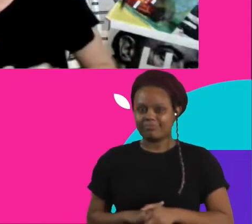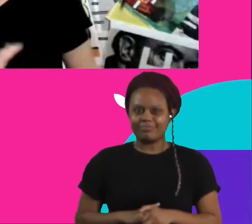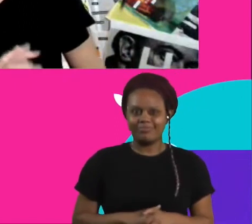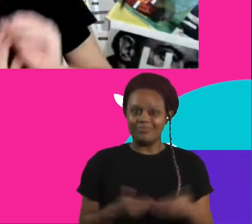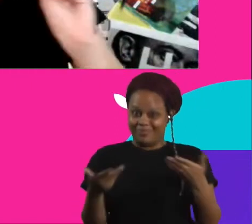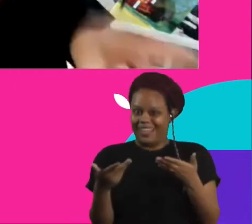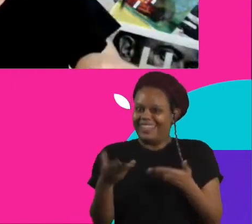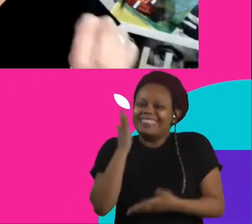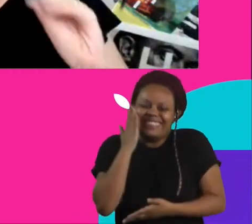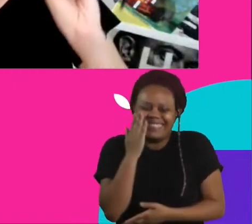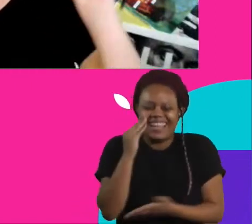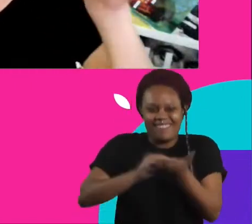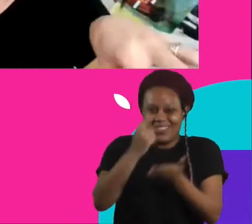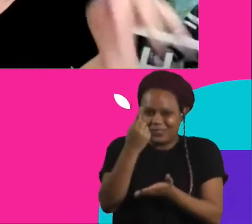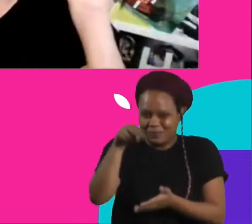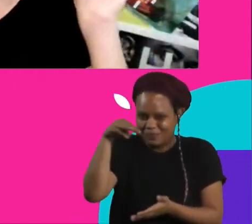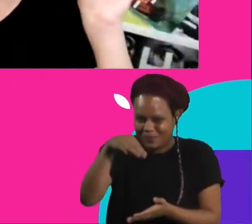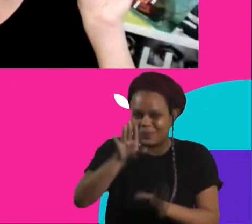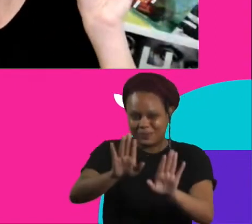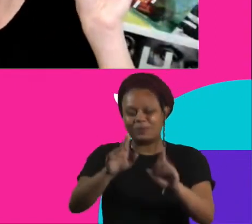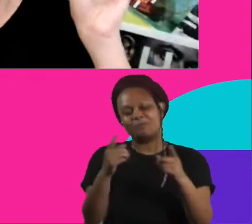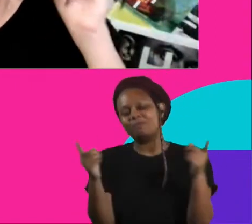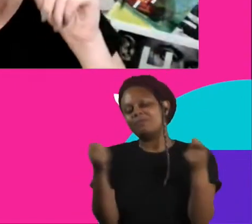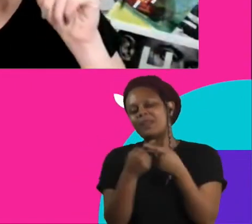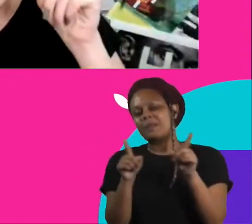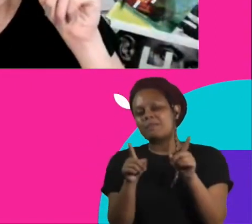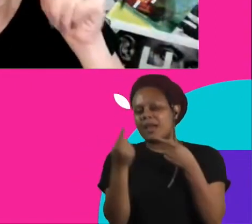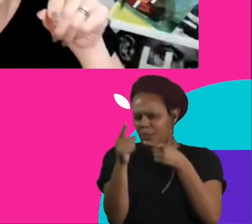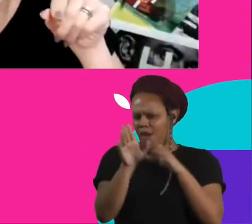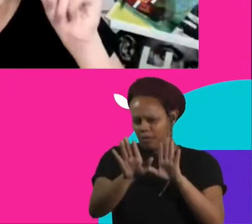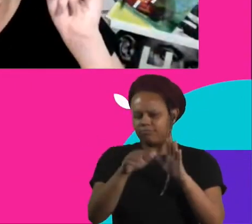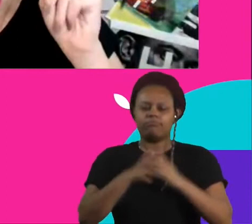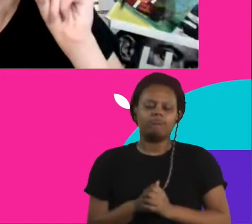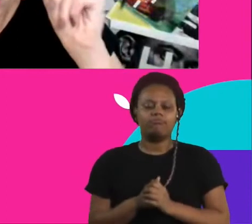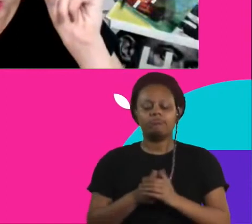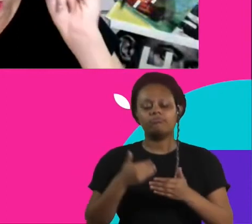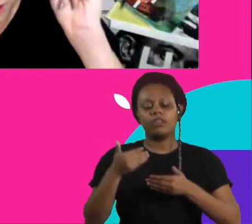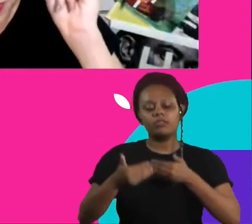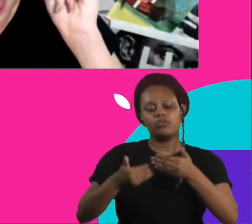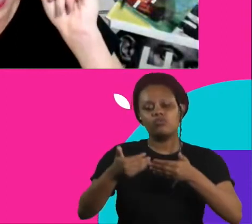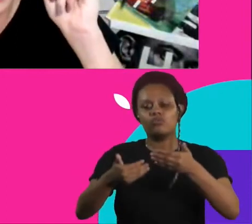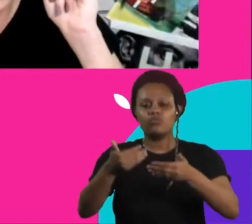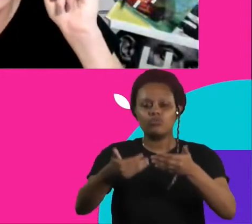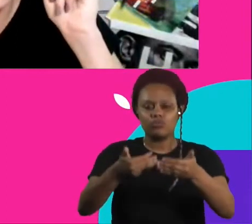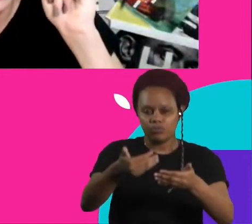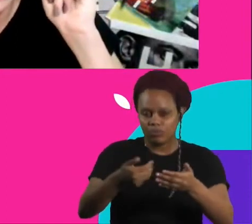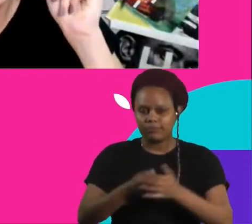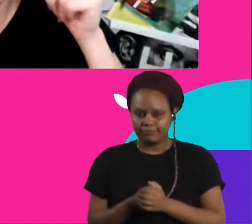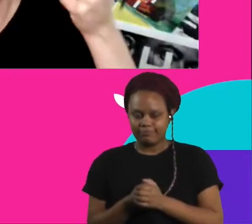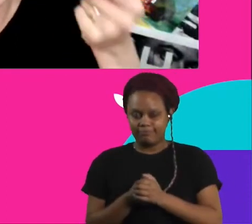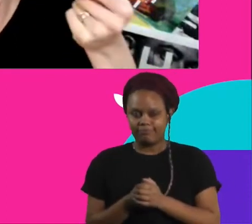eu sei que falta só 1 minuto, mas só dando uma pimentada, nesse percurso eu ouso